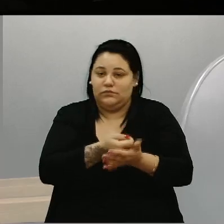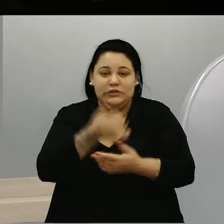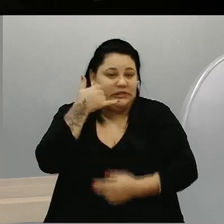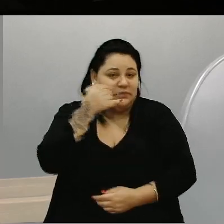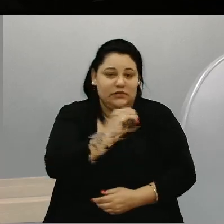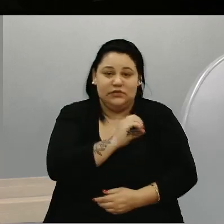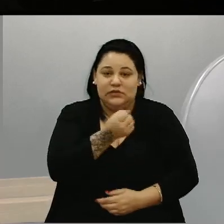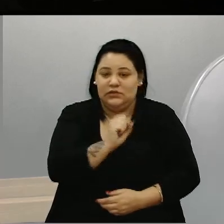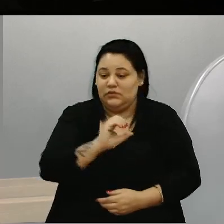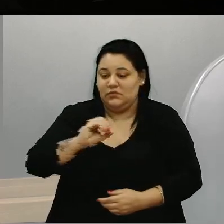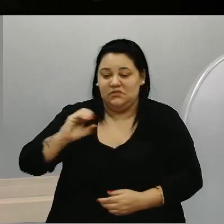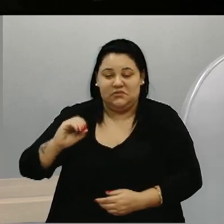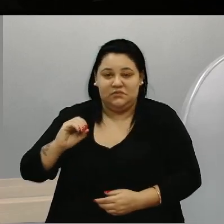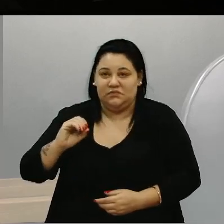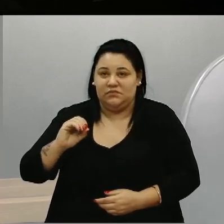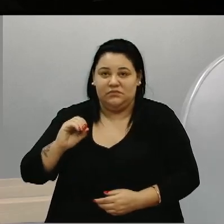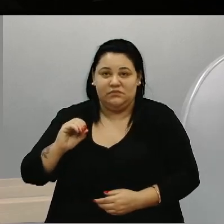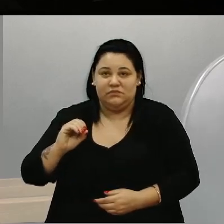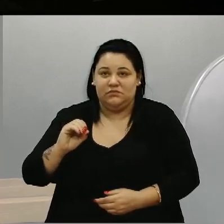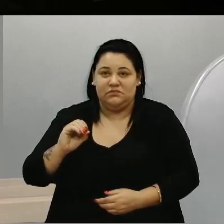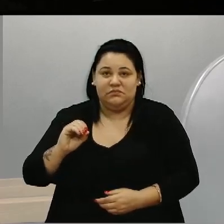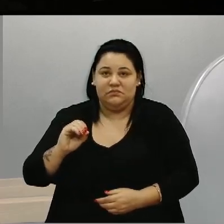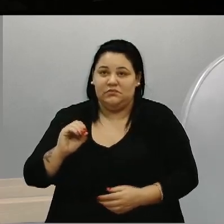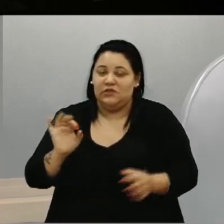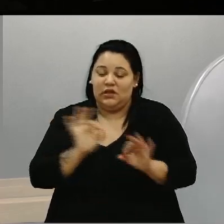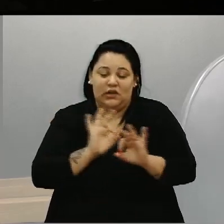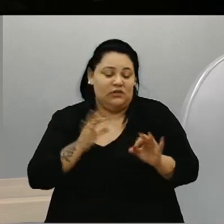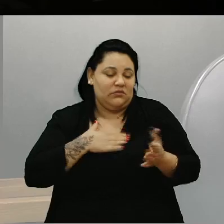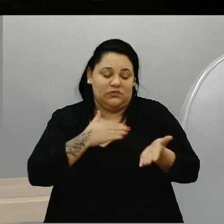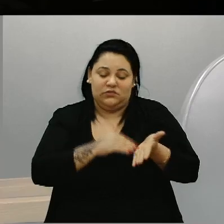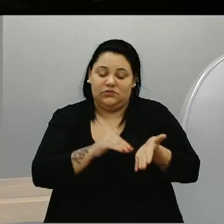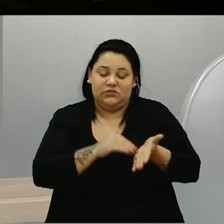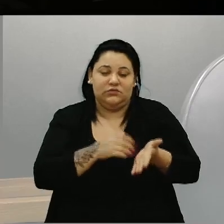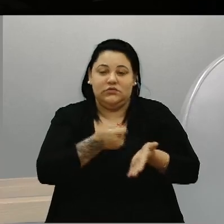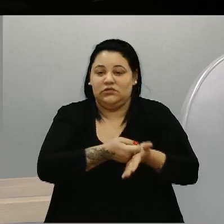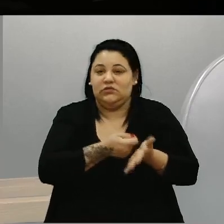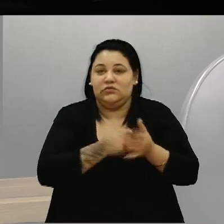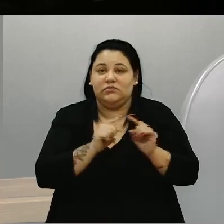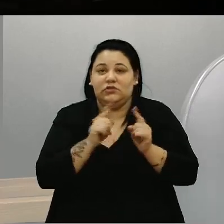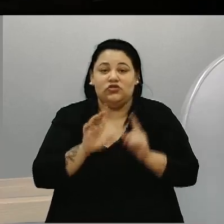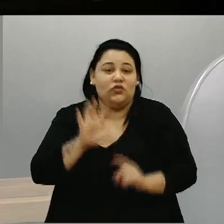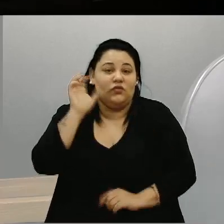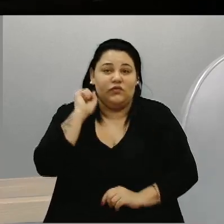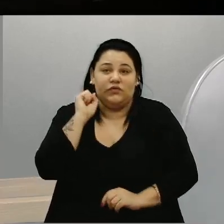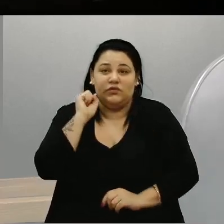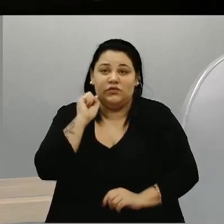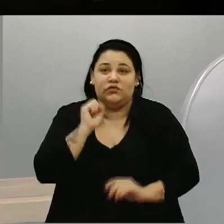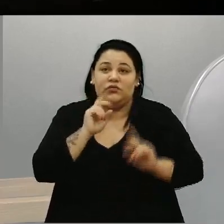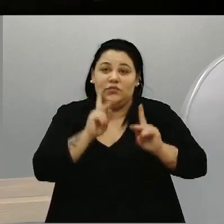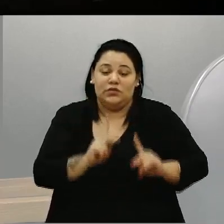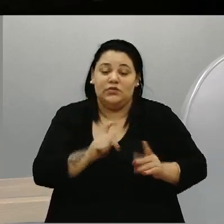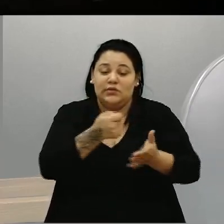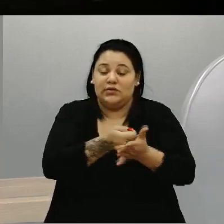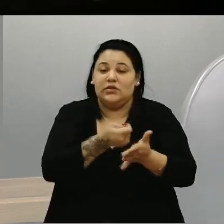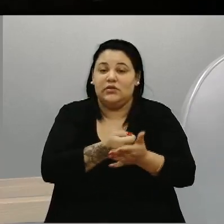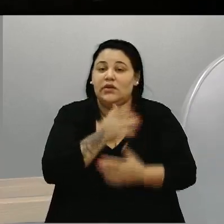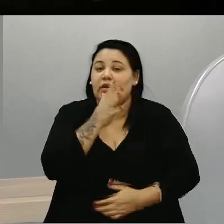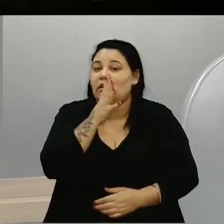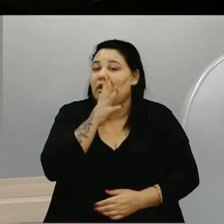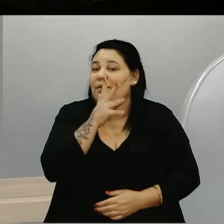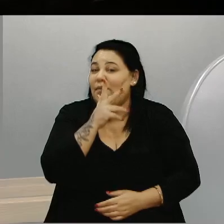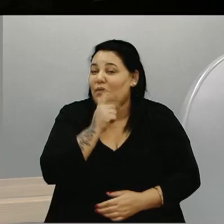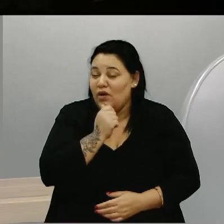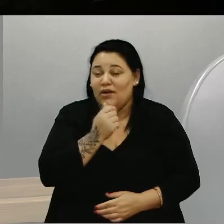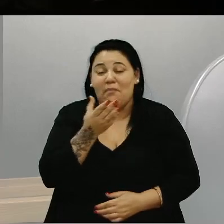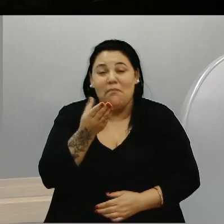0800 nem ninguém ali no gabinete tentou, mas eu já ouvi relatos de pessoas que tentaram e que demora muito para